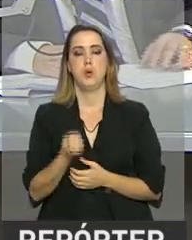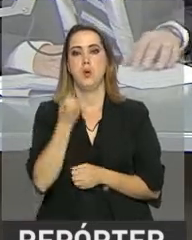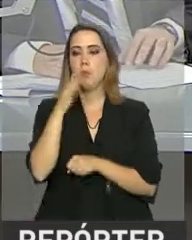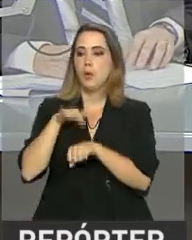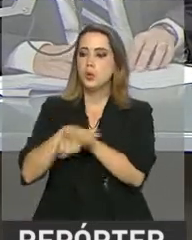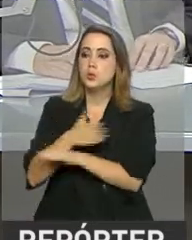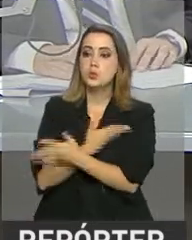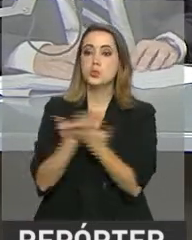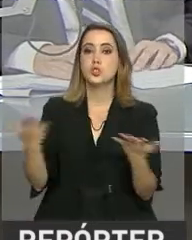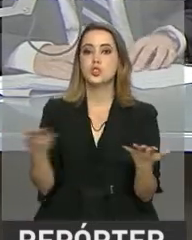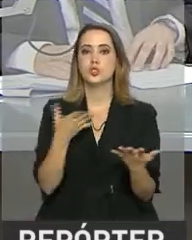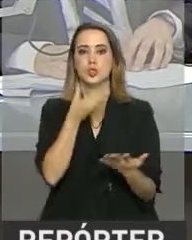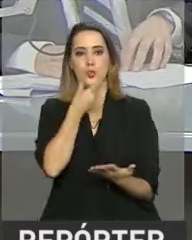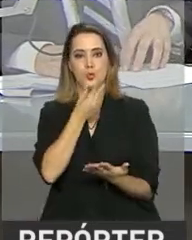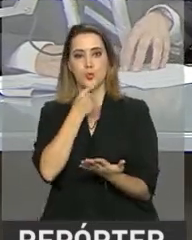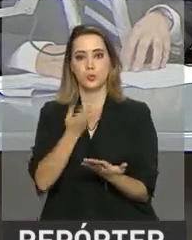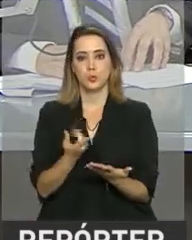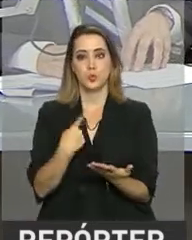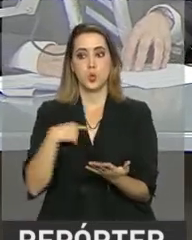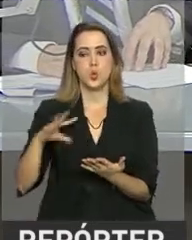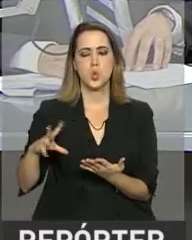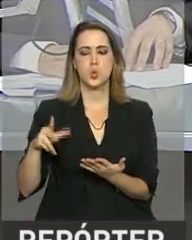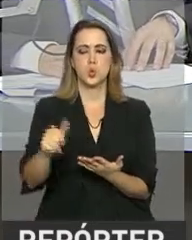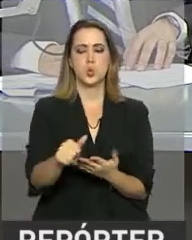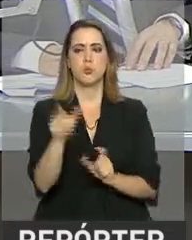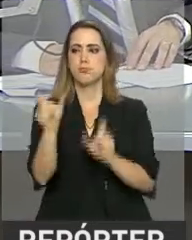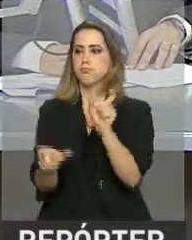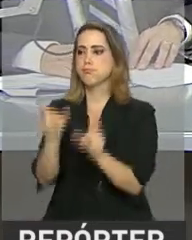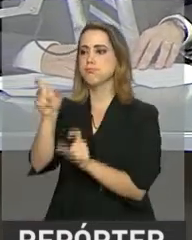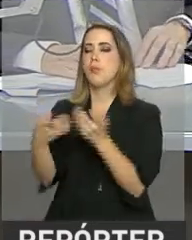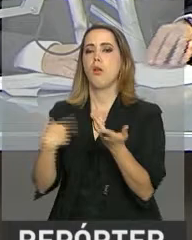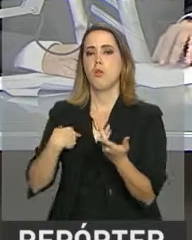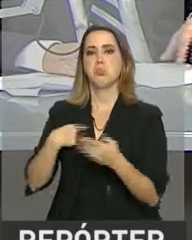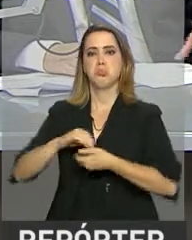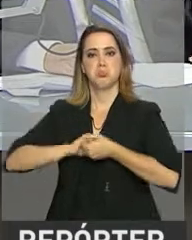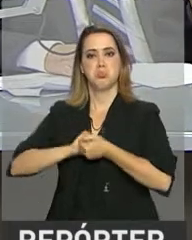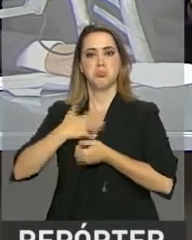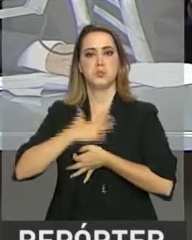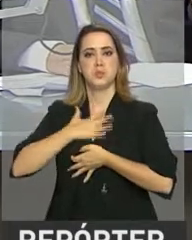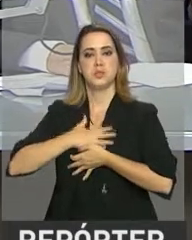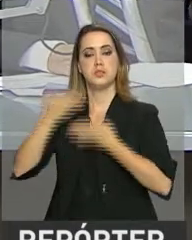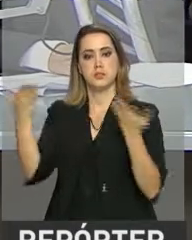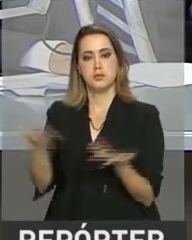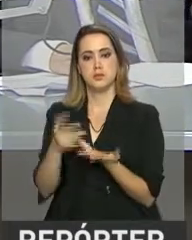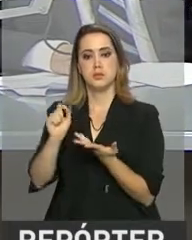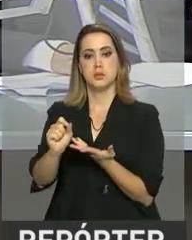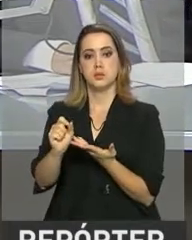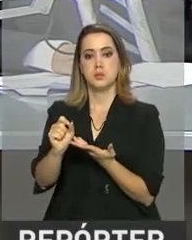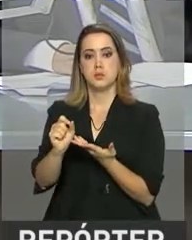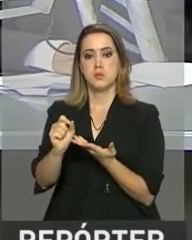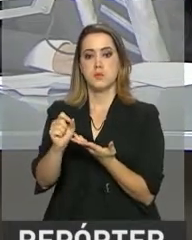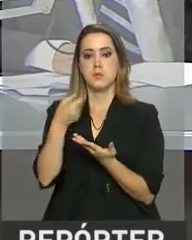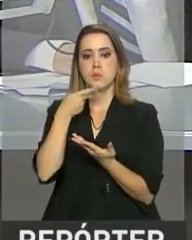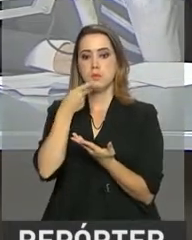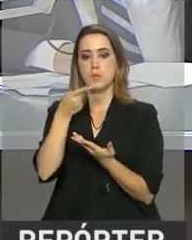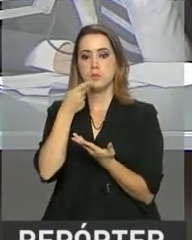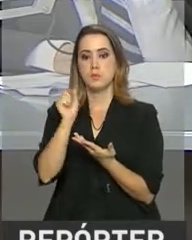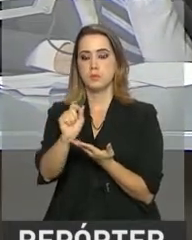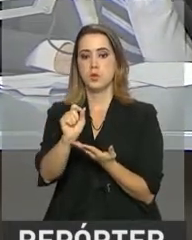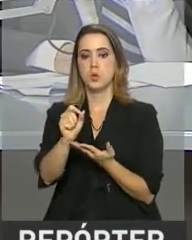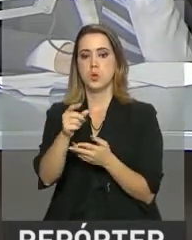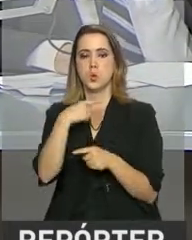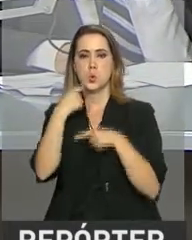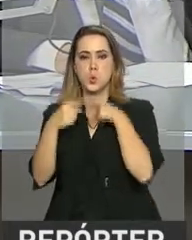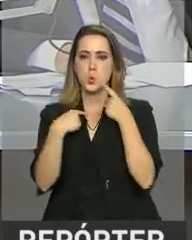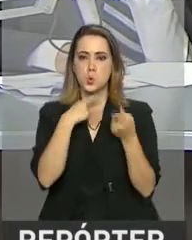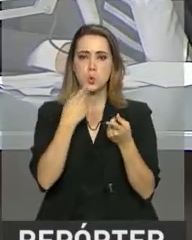klaus ea boa noite airton e a todos os ouvintes também um prazer estar aqui pra tentar aqui esclarecer as dúvidas que foram